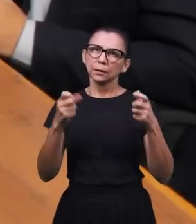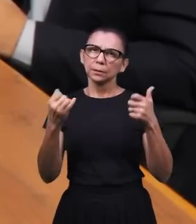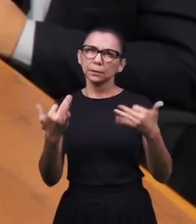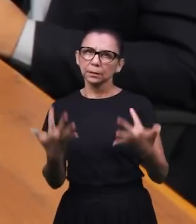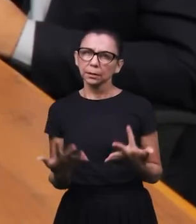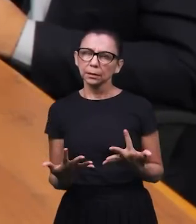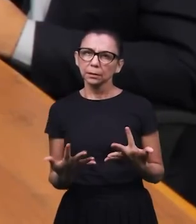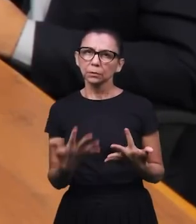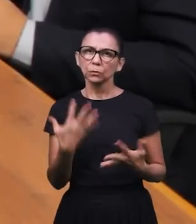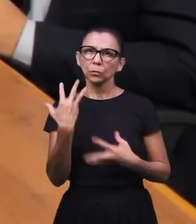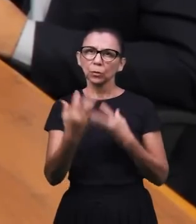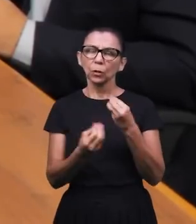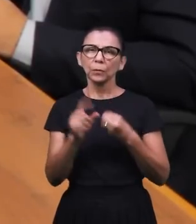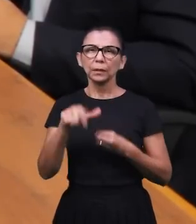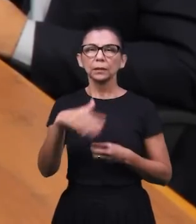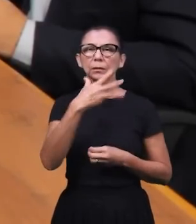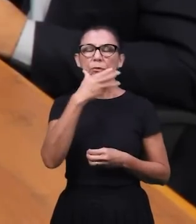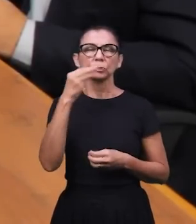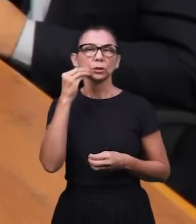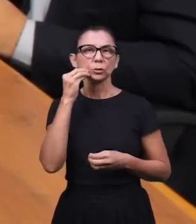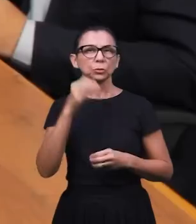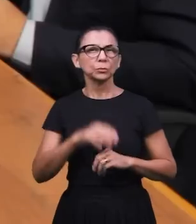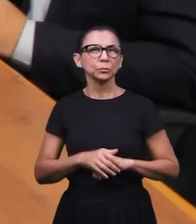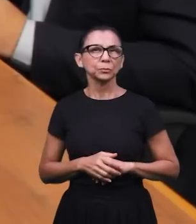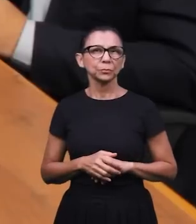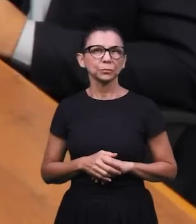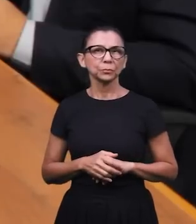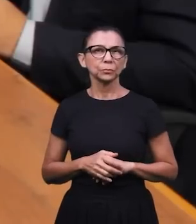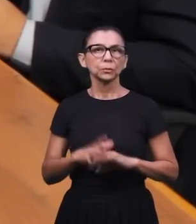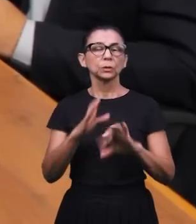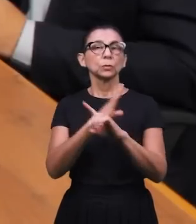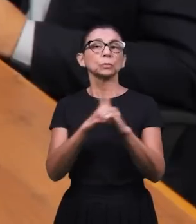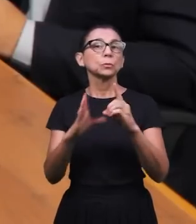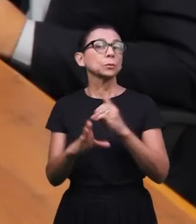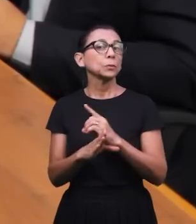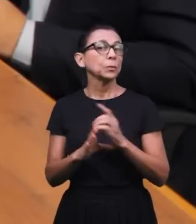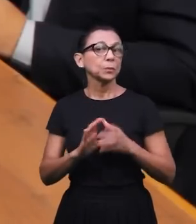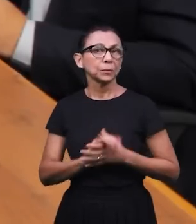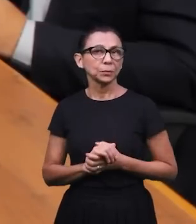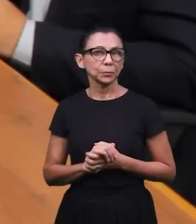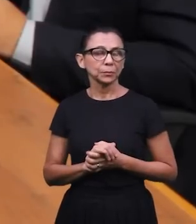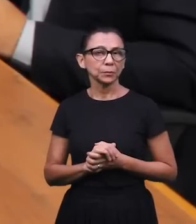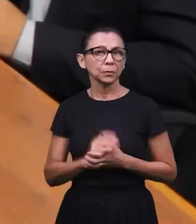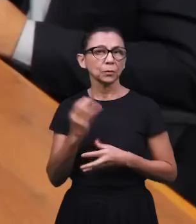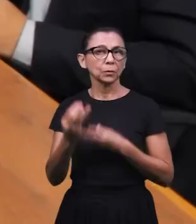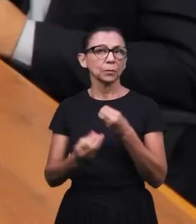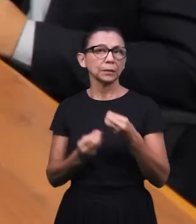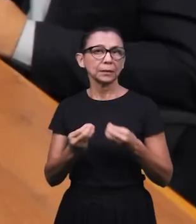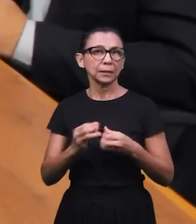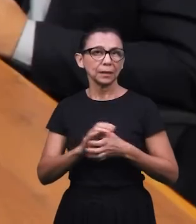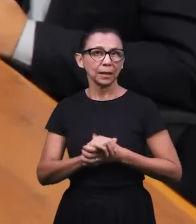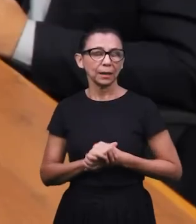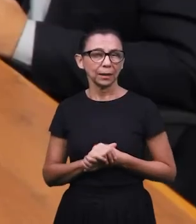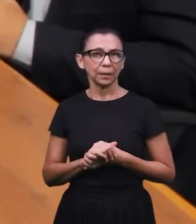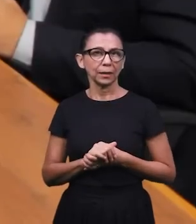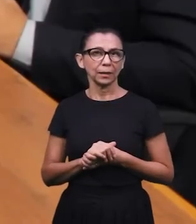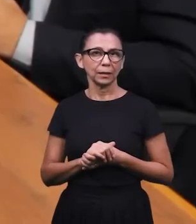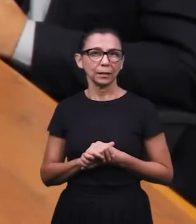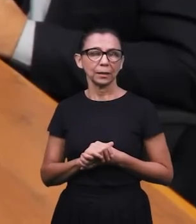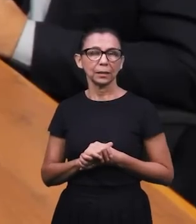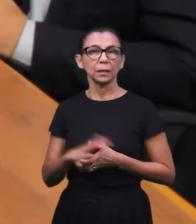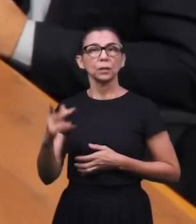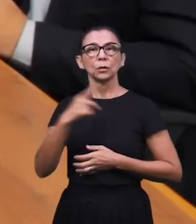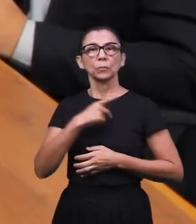como é que é um jejum na Igreja Maranata, como é que é o culto, os nossos cultos, como é que realmente funciona a igreja, respeitar